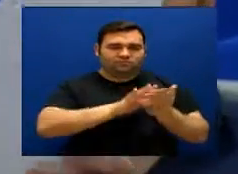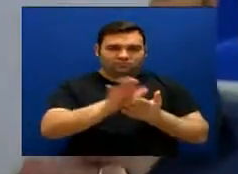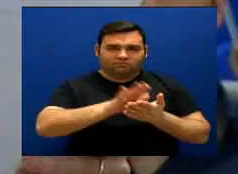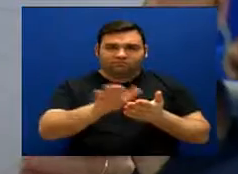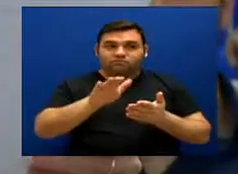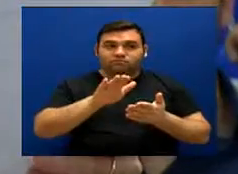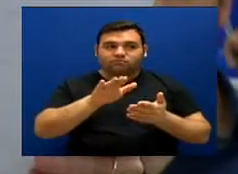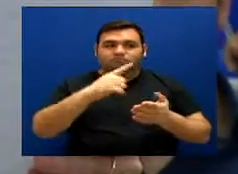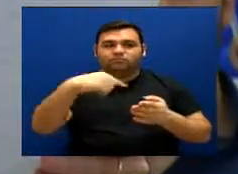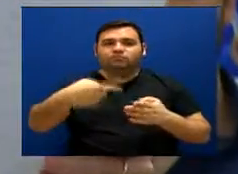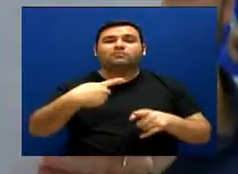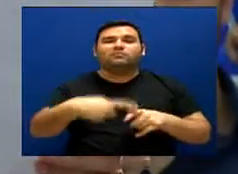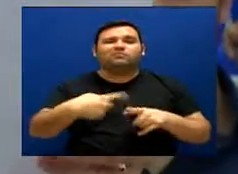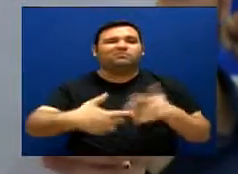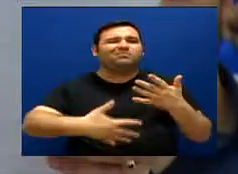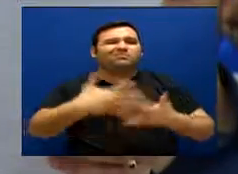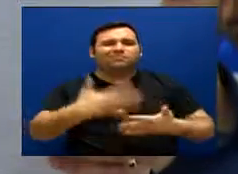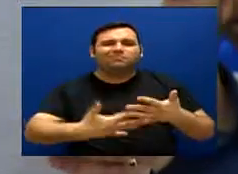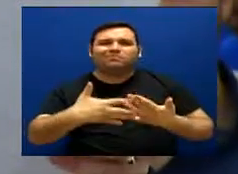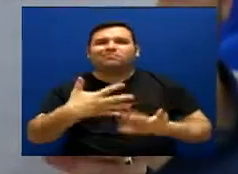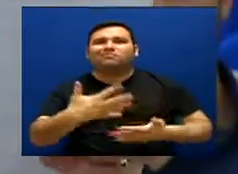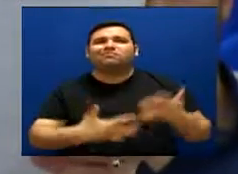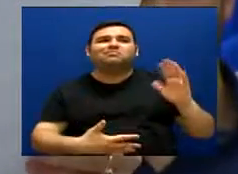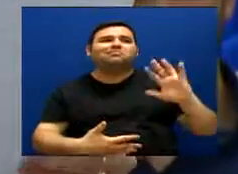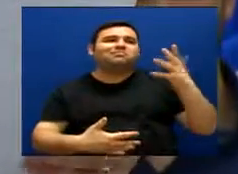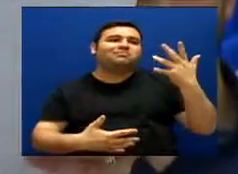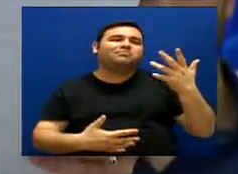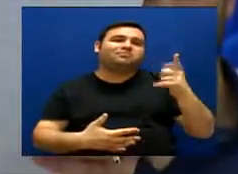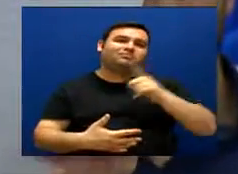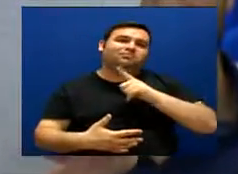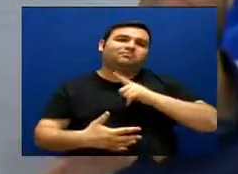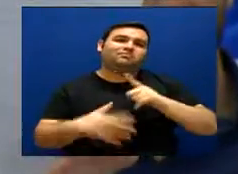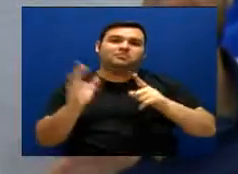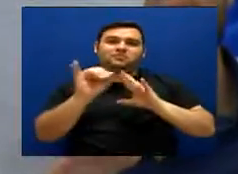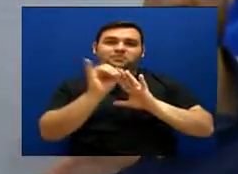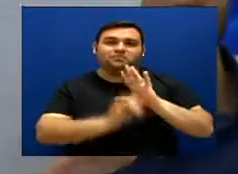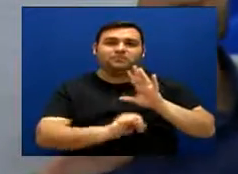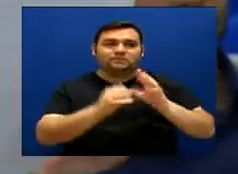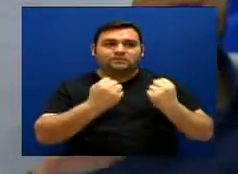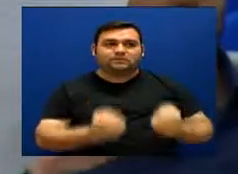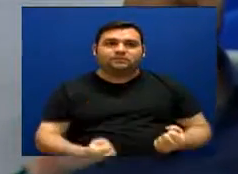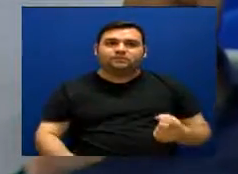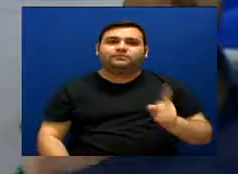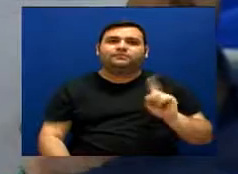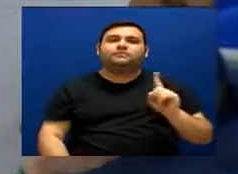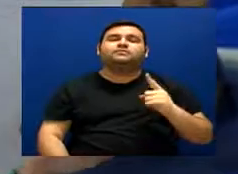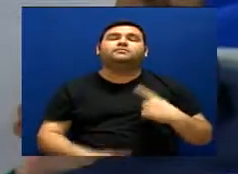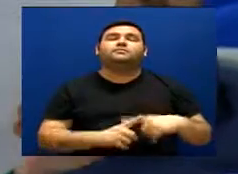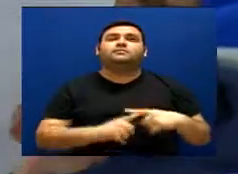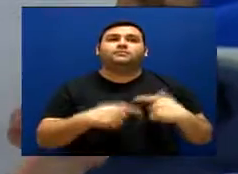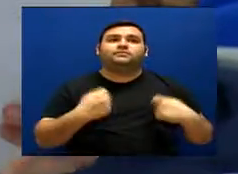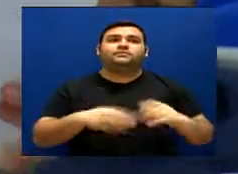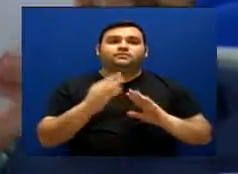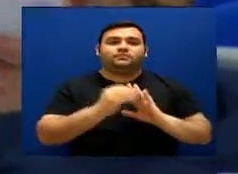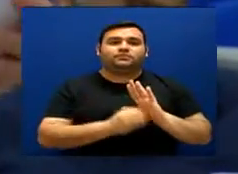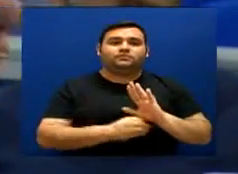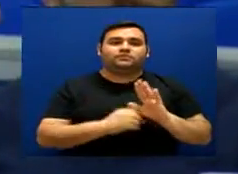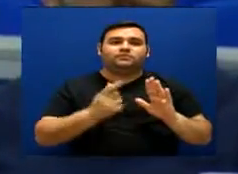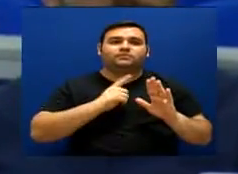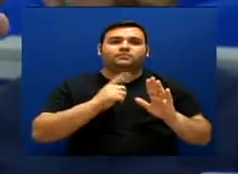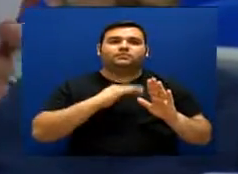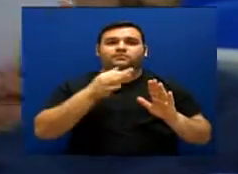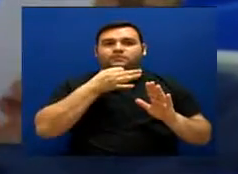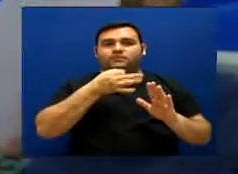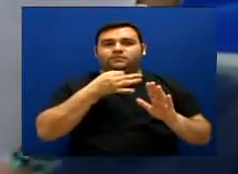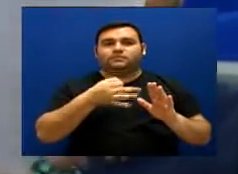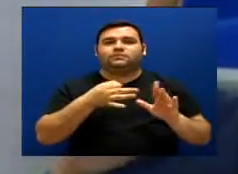que tenha, a fim de não prejudicar sujeitos passivos de tributos municipais que terão de se credenciar na forma